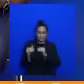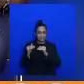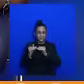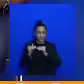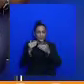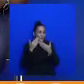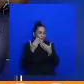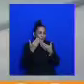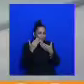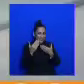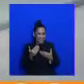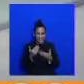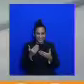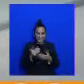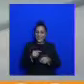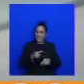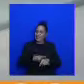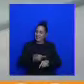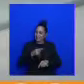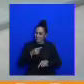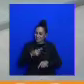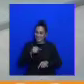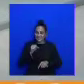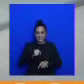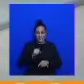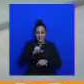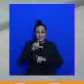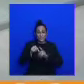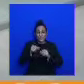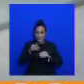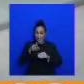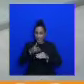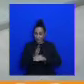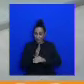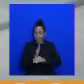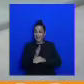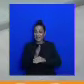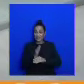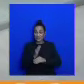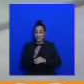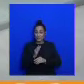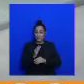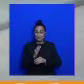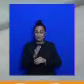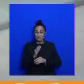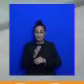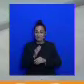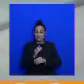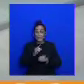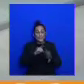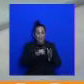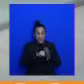confirmo. Obrigado. Agora sim, sorteio realizado, validado, confirmado.